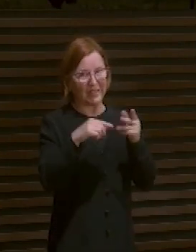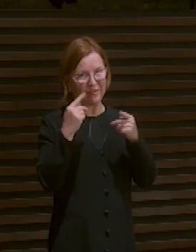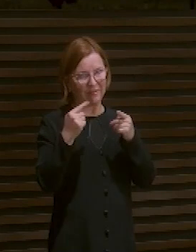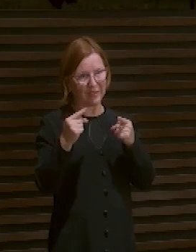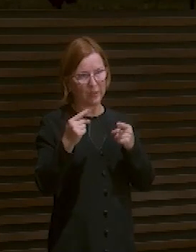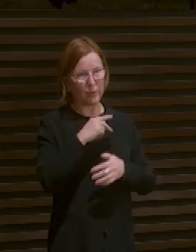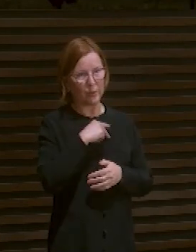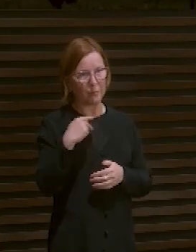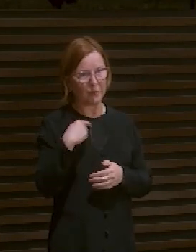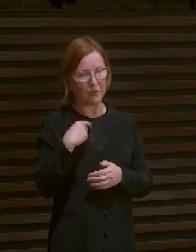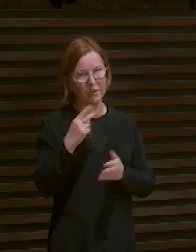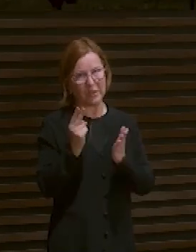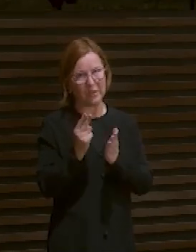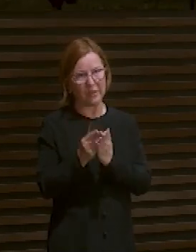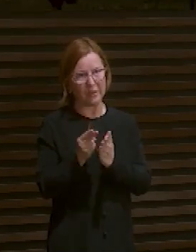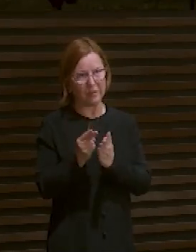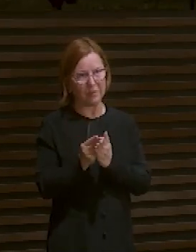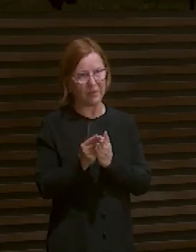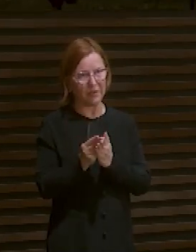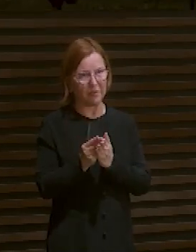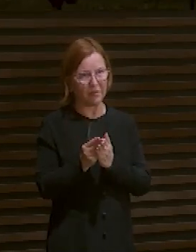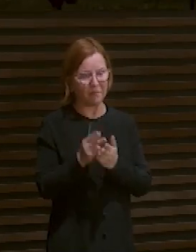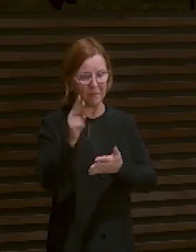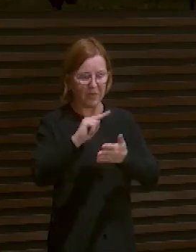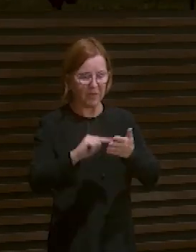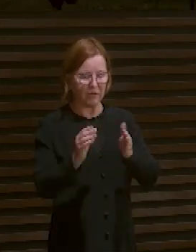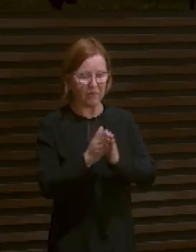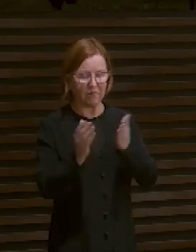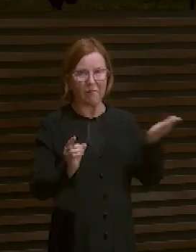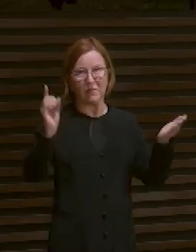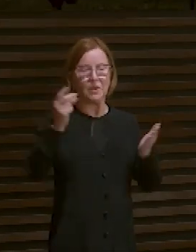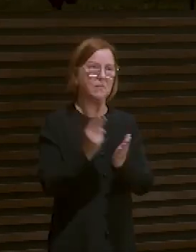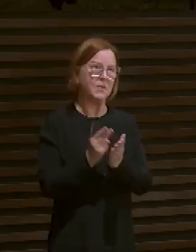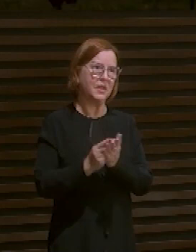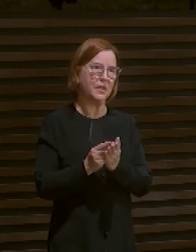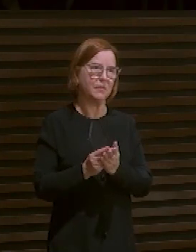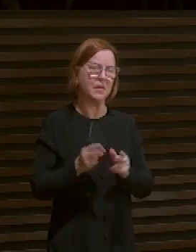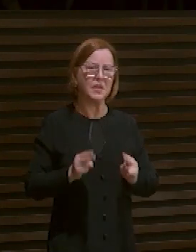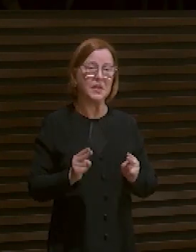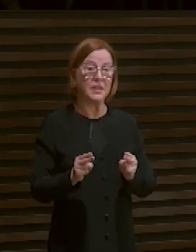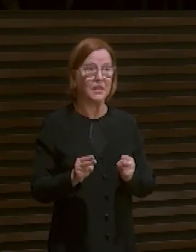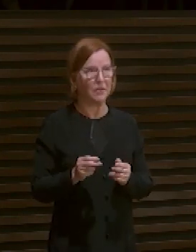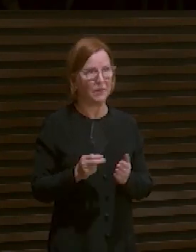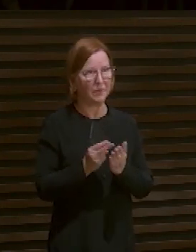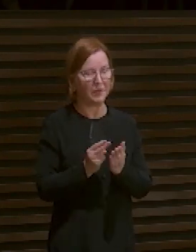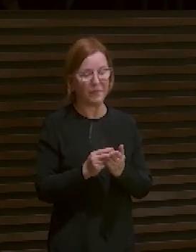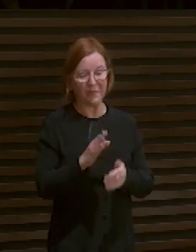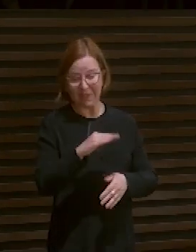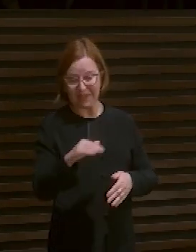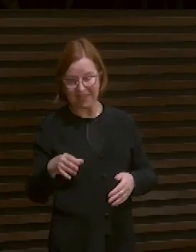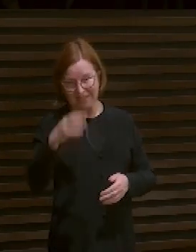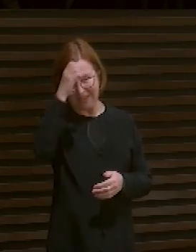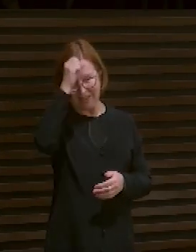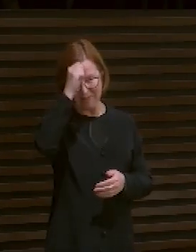pastor lá é a mesma, a liturgia é a mesma, toda coisa é sempre a mesma coisa. As crianças